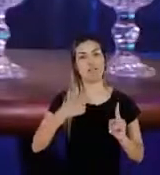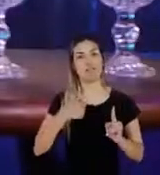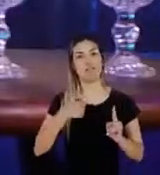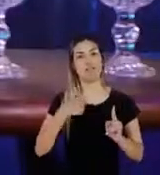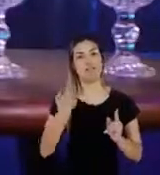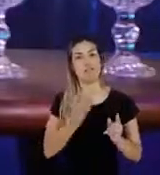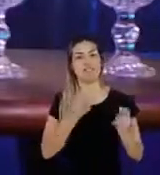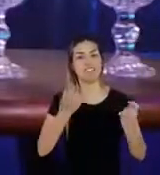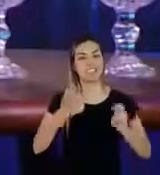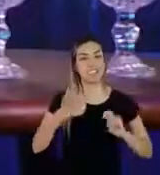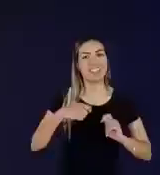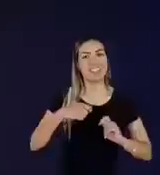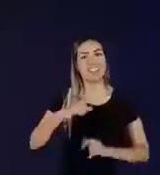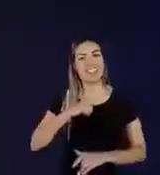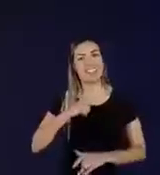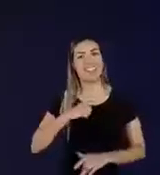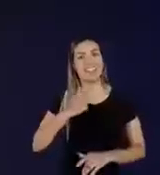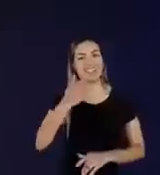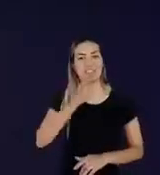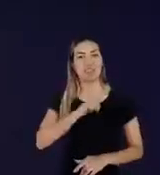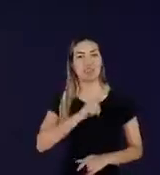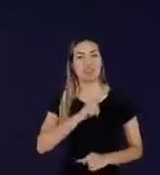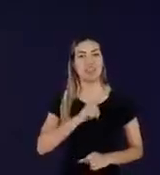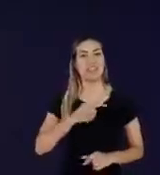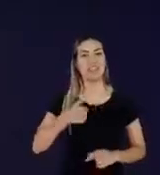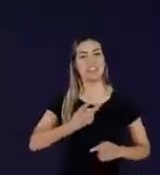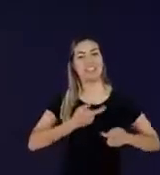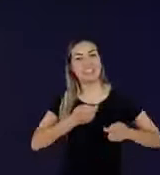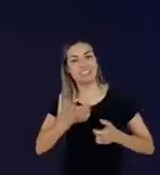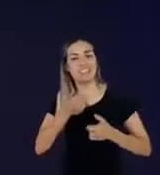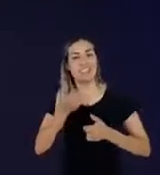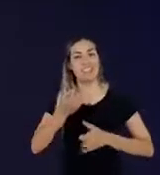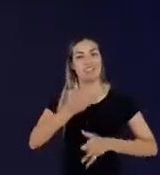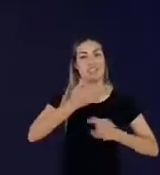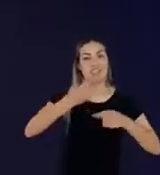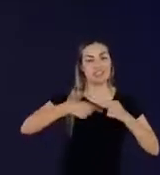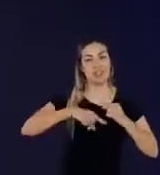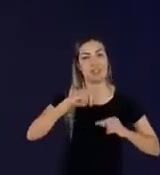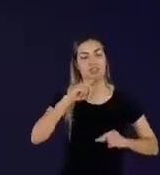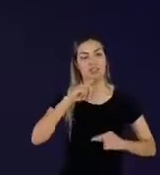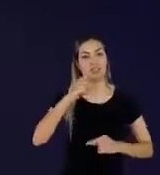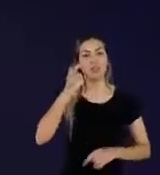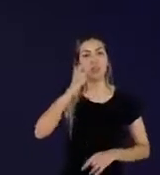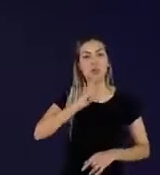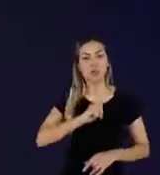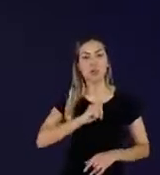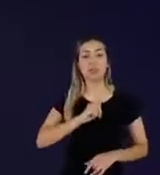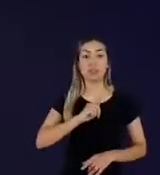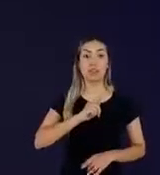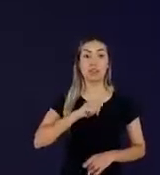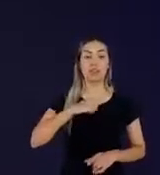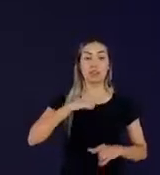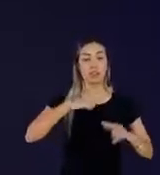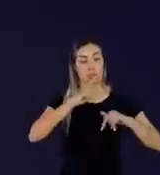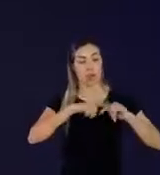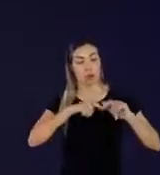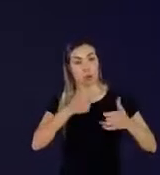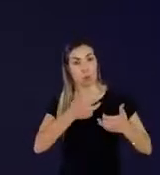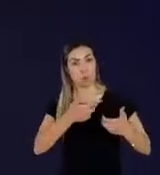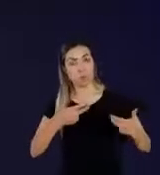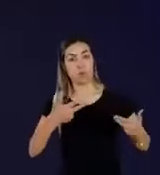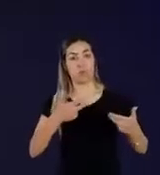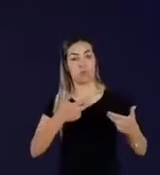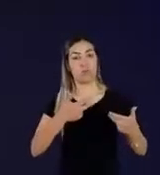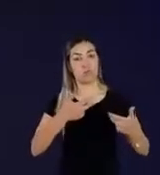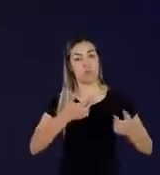com os investimentos de P&D e inovação, ele possa ter produtos e serviços no mercado, mas também